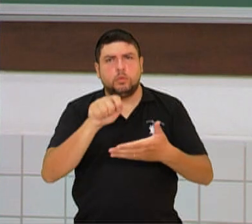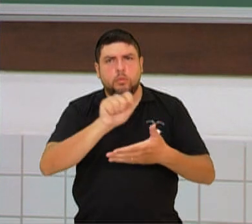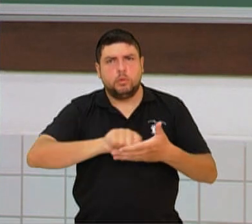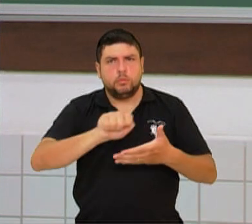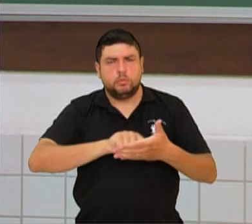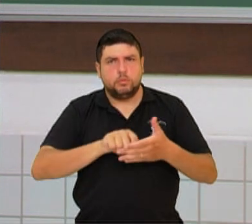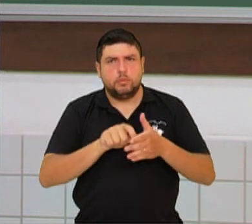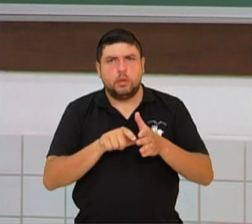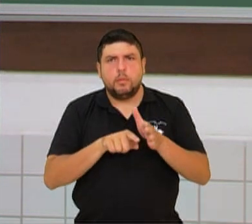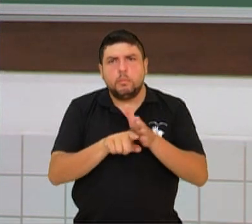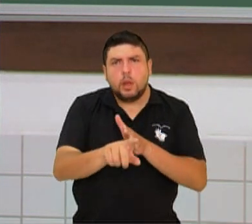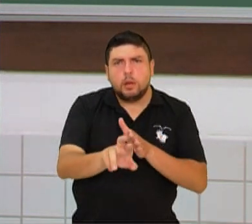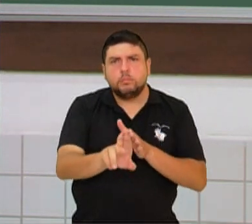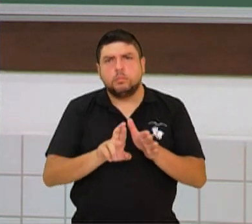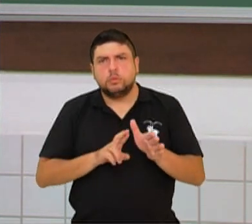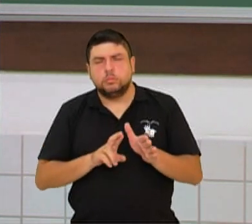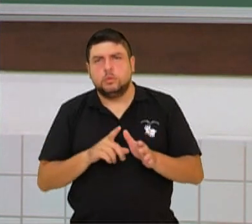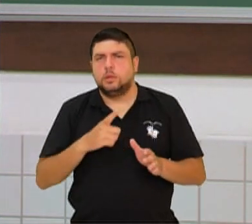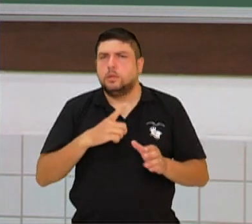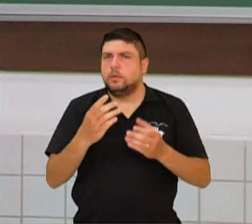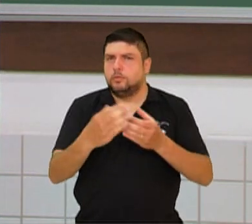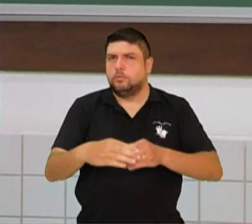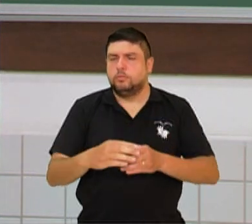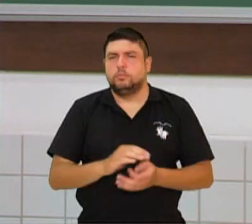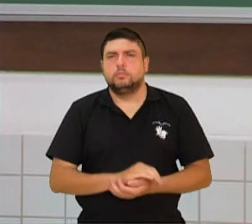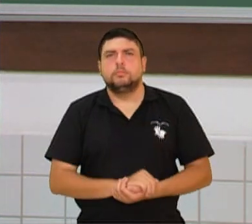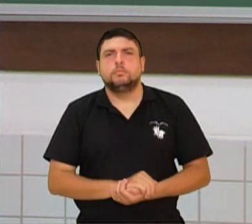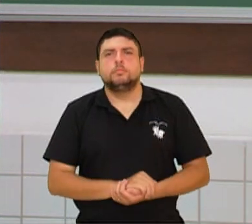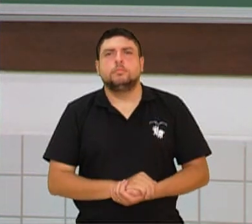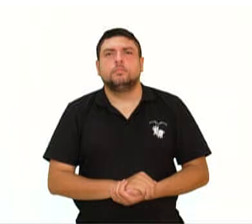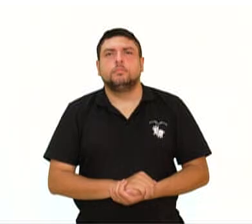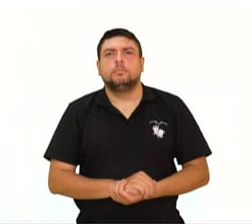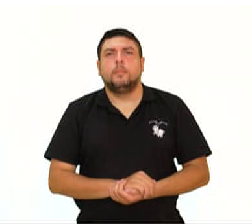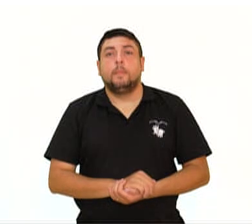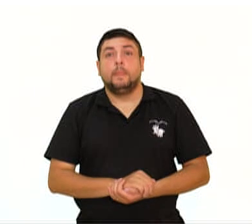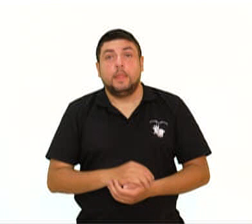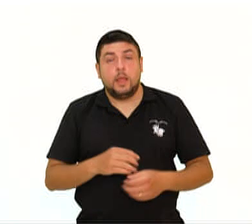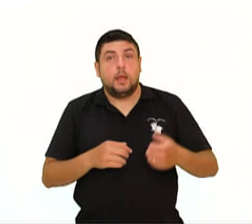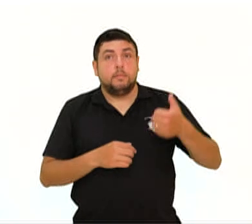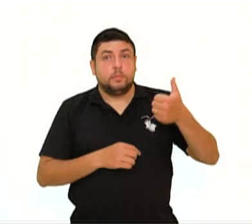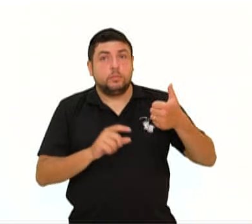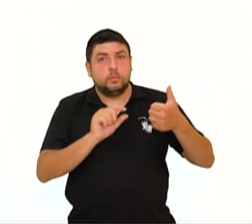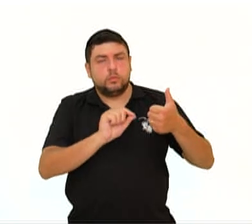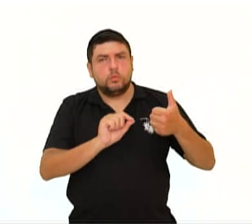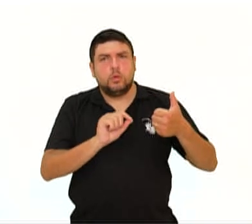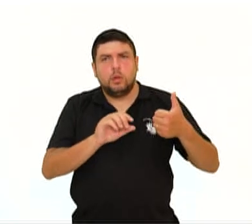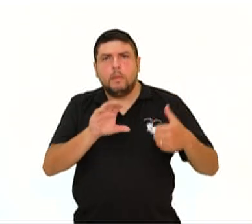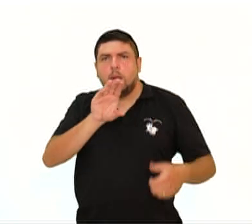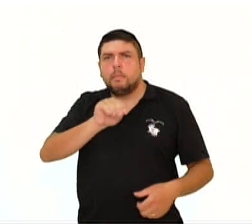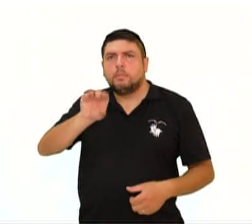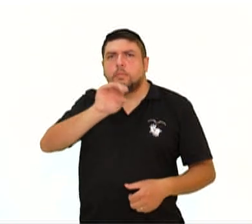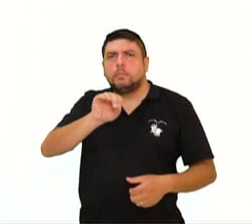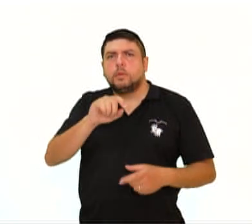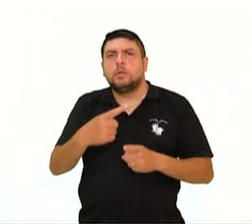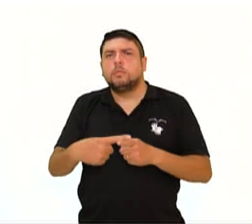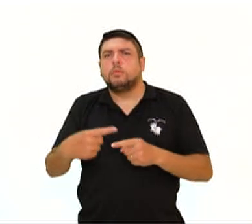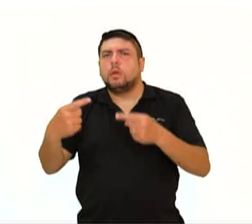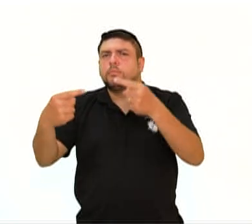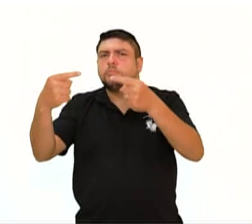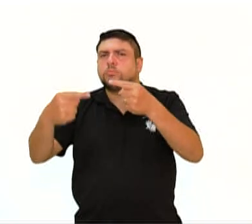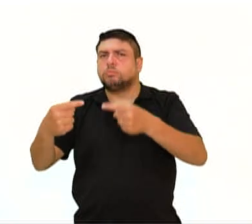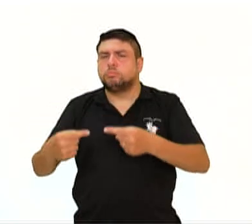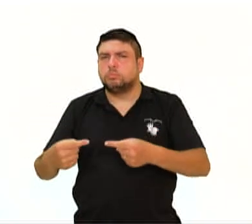né? Principalmente nos concursos aí. A primeira, pelo fato de tratar-se de um diálogo, e a